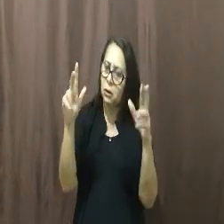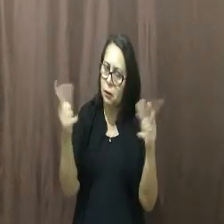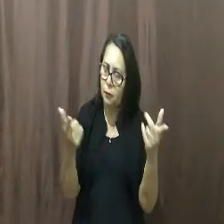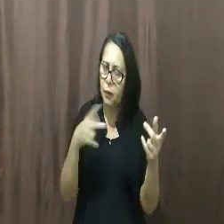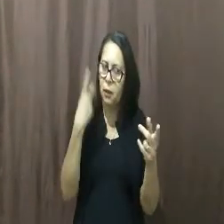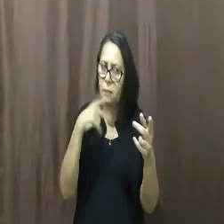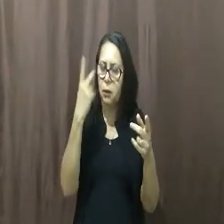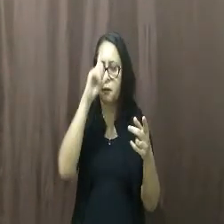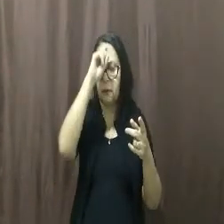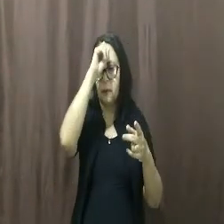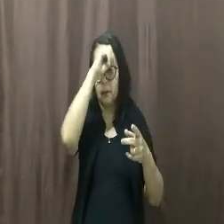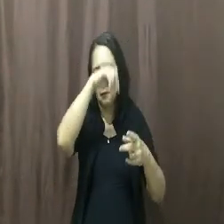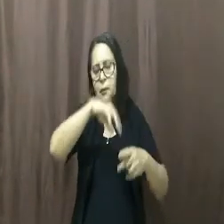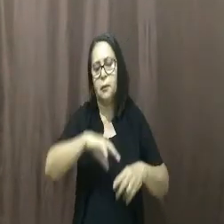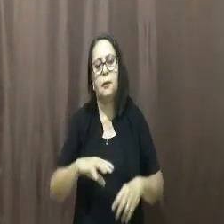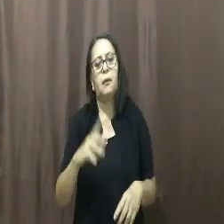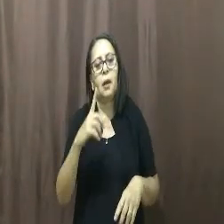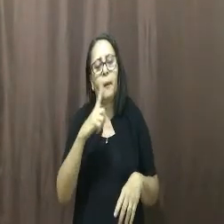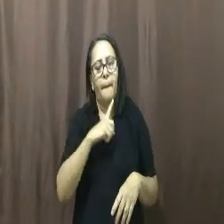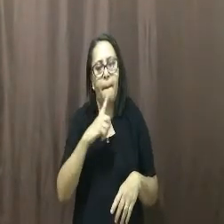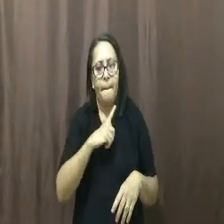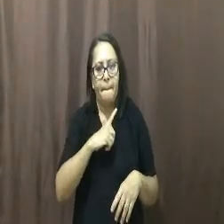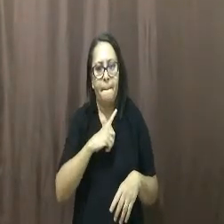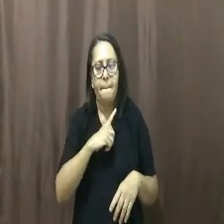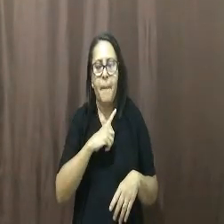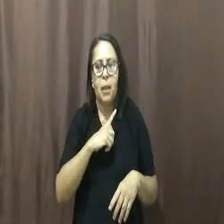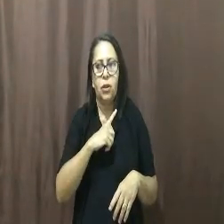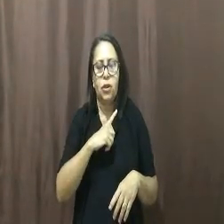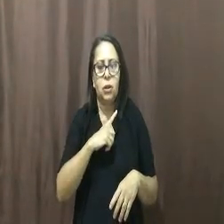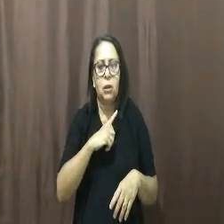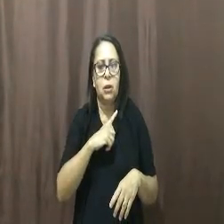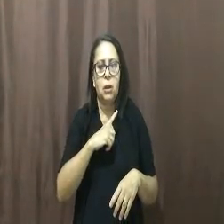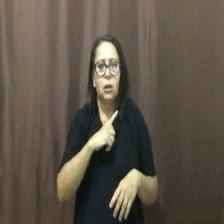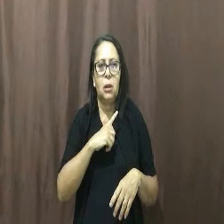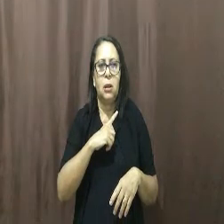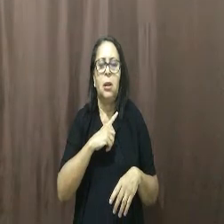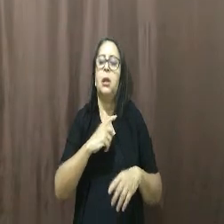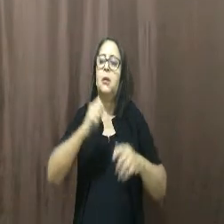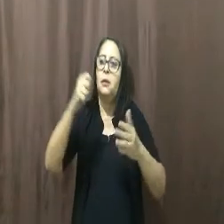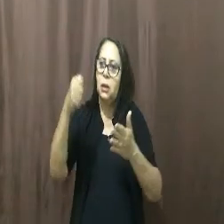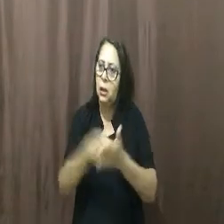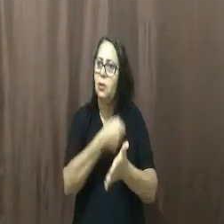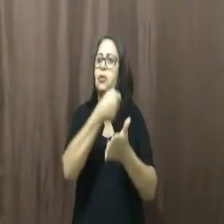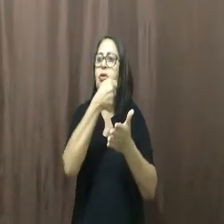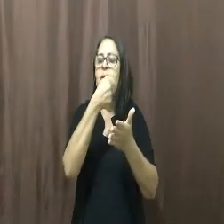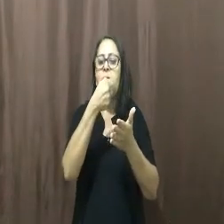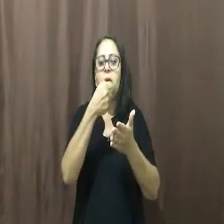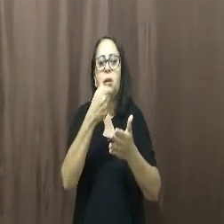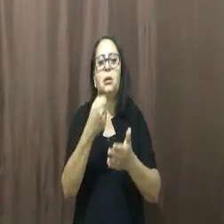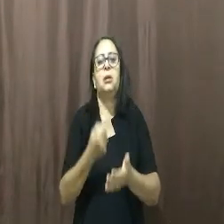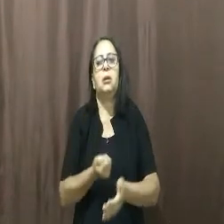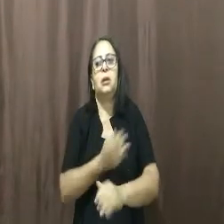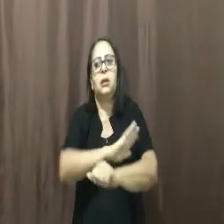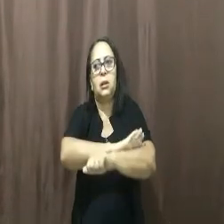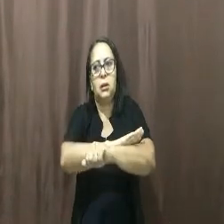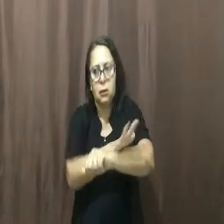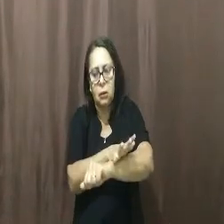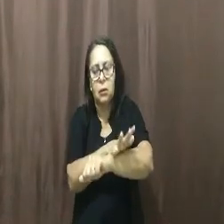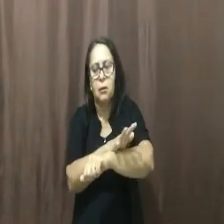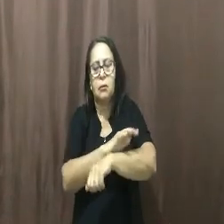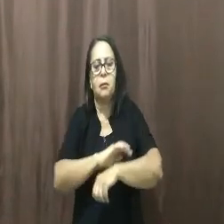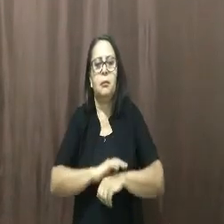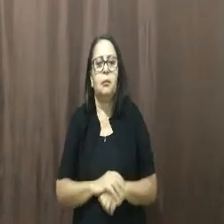vários que para eu falar agora vai ficar difícil, mas nós temos uma posição firme de luta